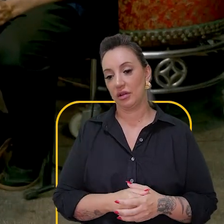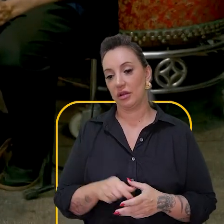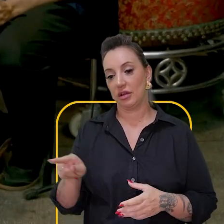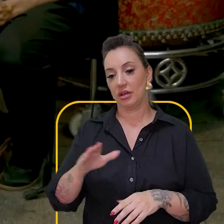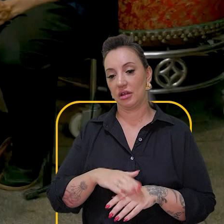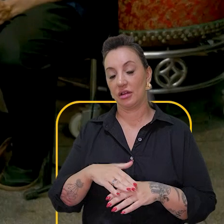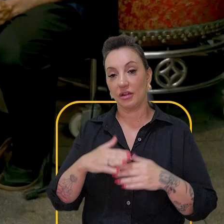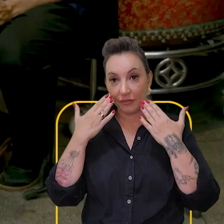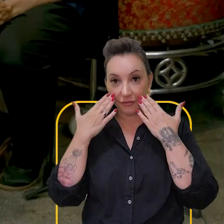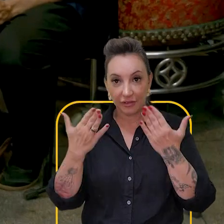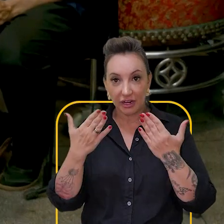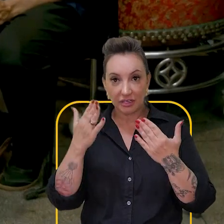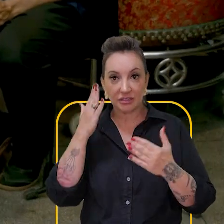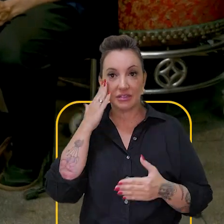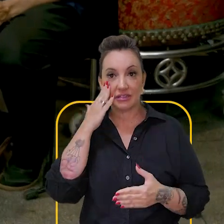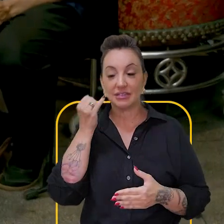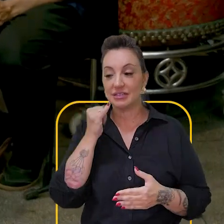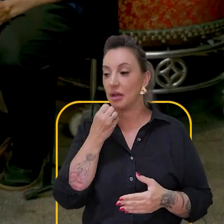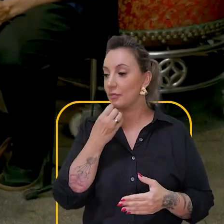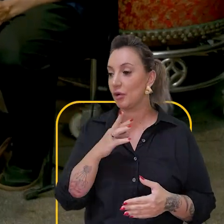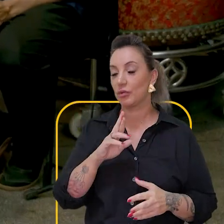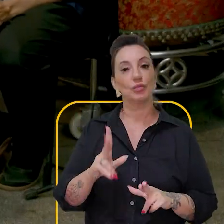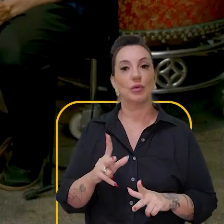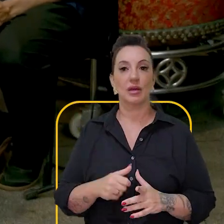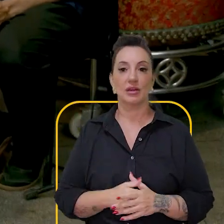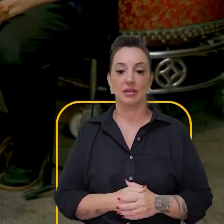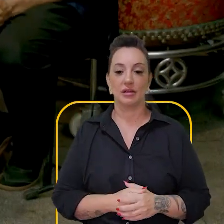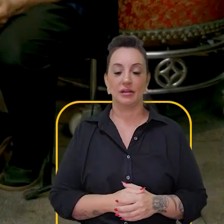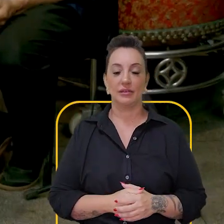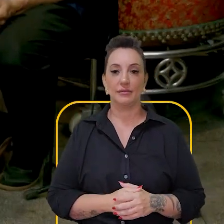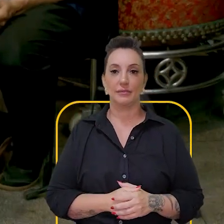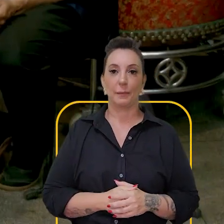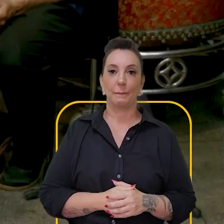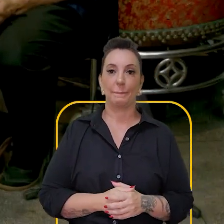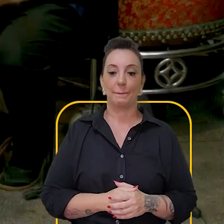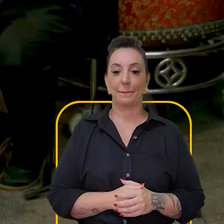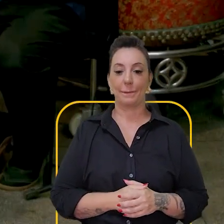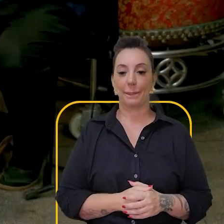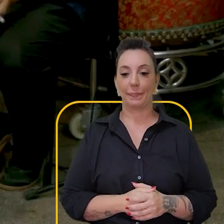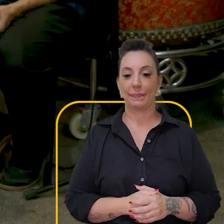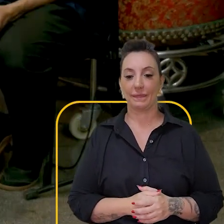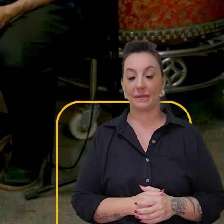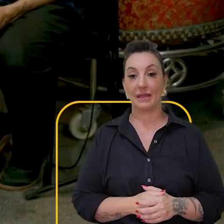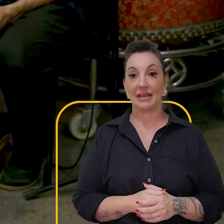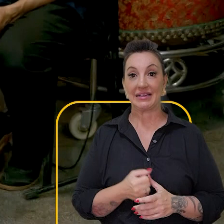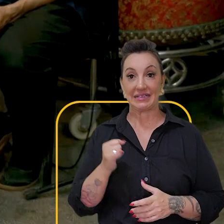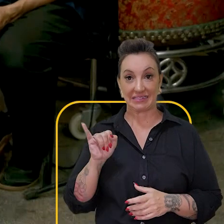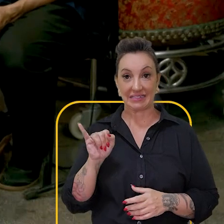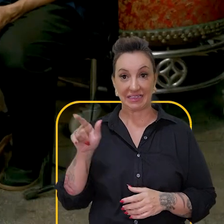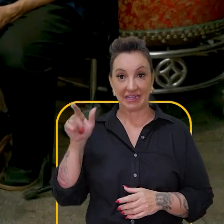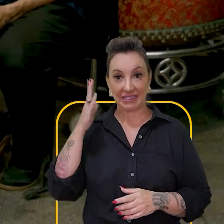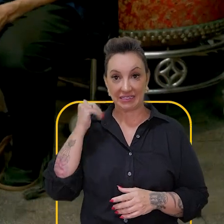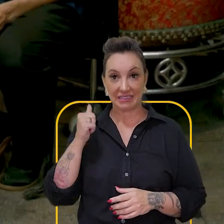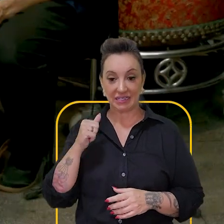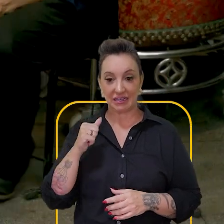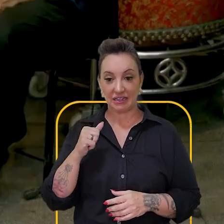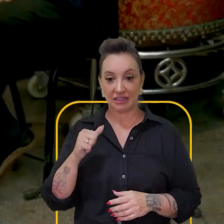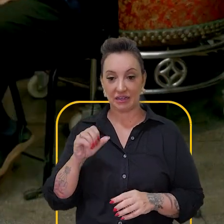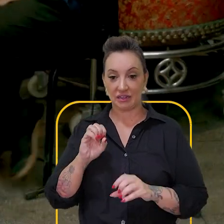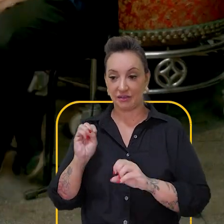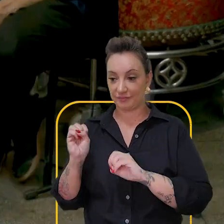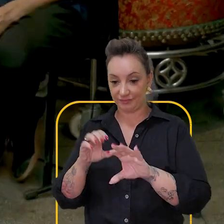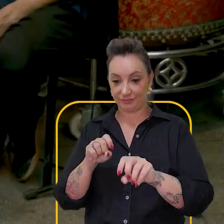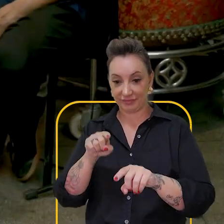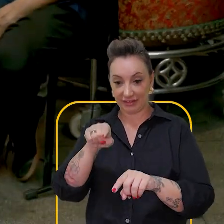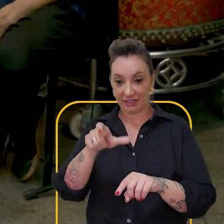alguma maneira o que o Mestre sabe vai ser transferido para você então se o mestre for bom você também vai fazer a movimentação bem então mas